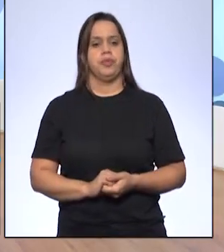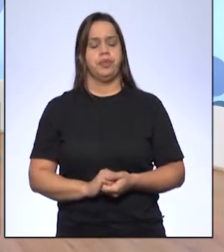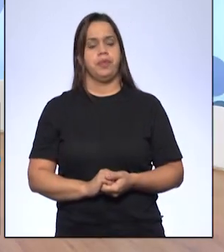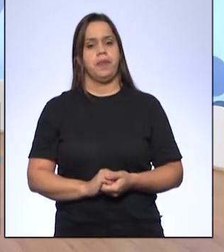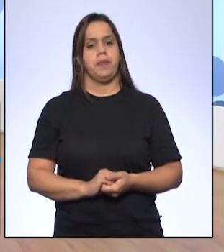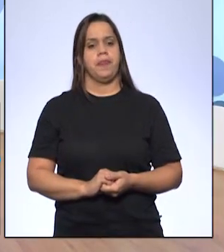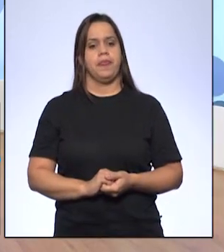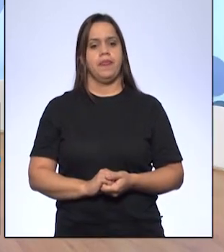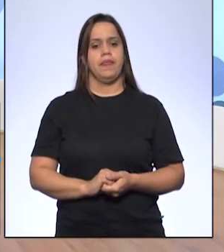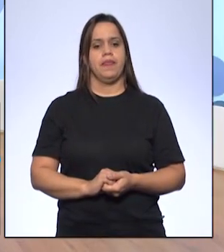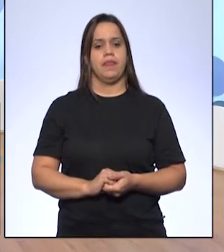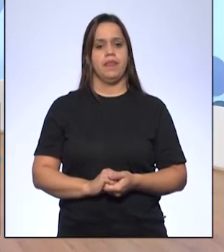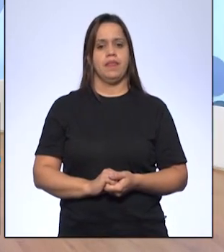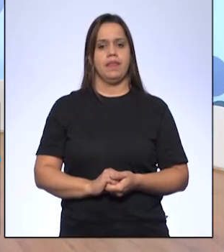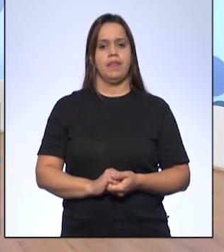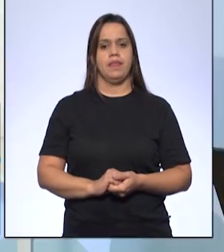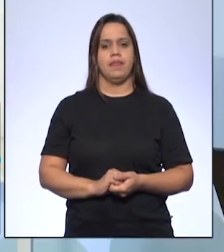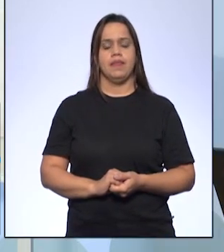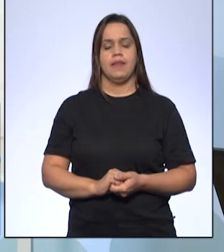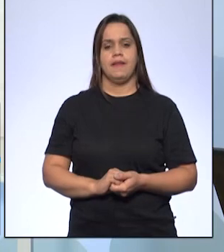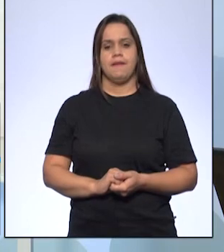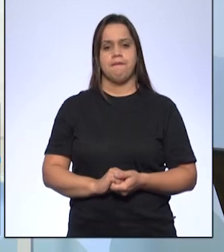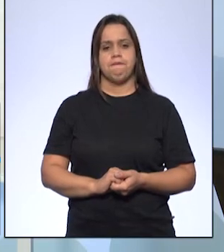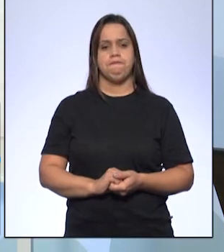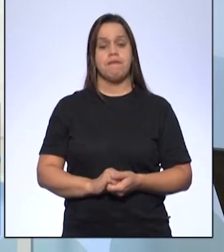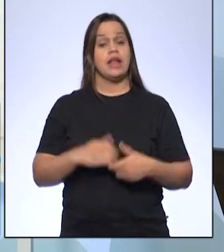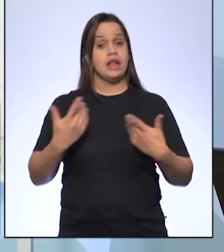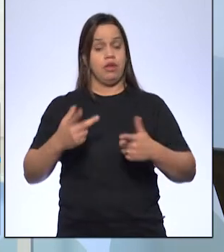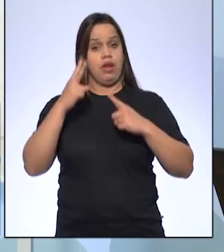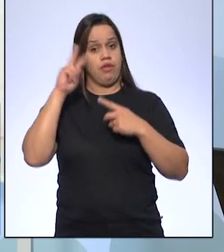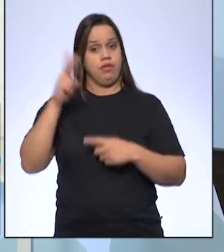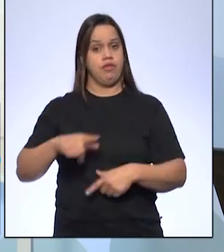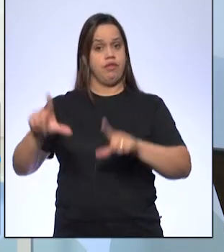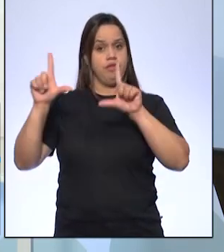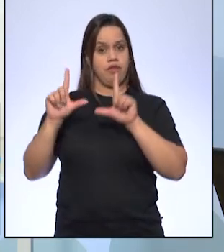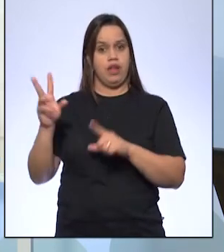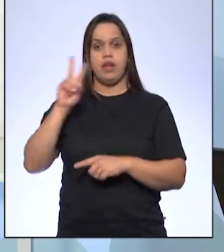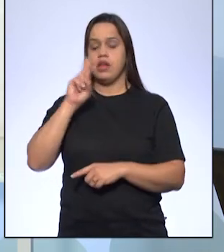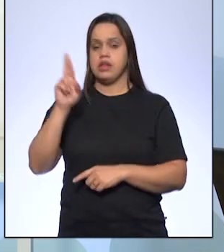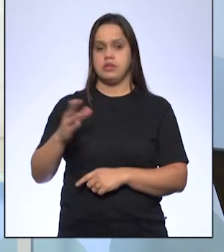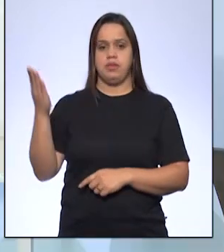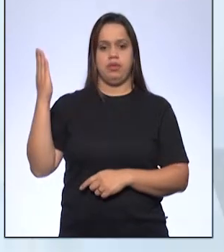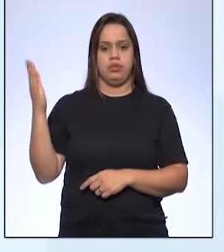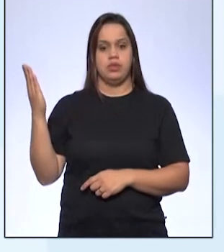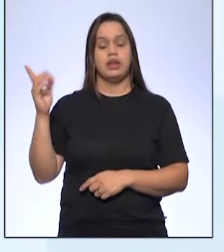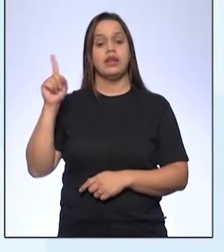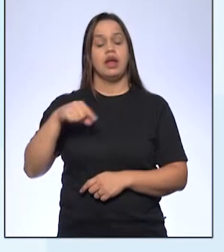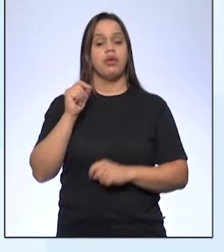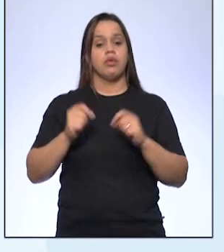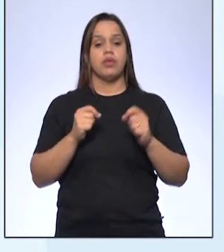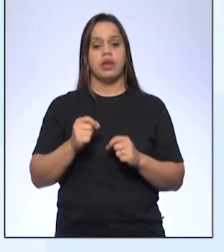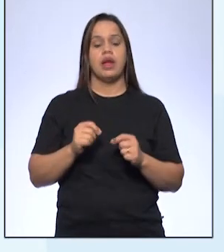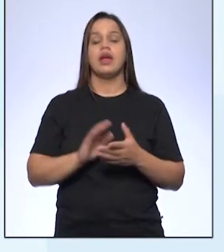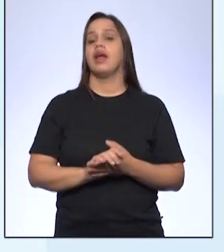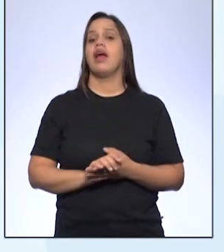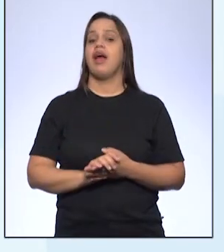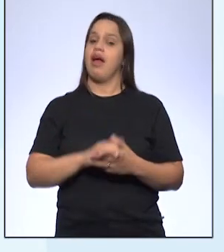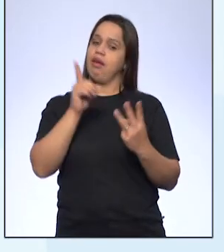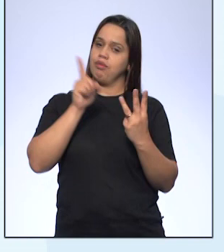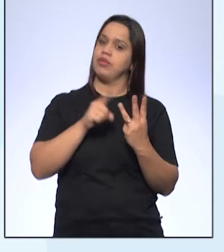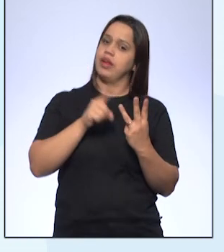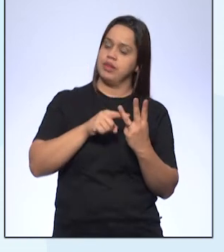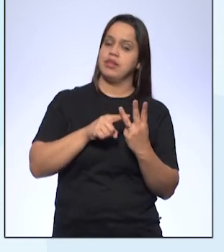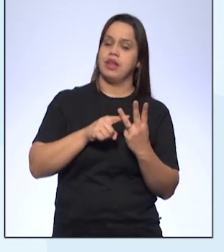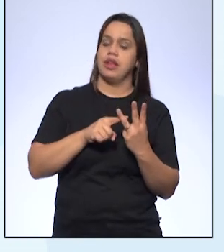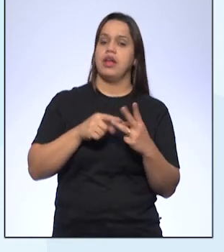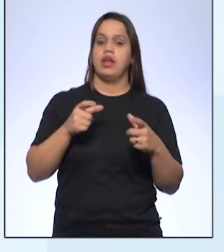é o 3, desculpa. Na tela vai aparecer a resposta aí para vocês, que é relacionada então ao terceiro. Então, o